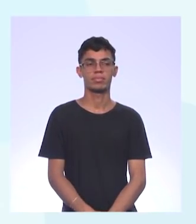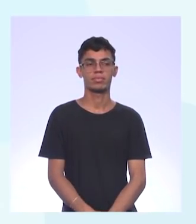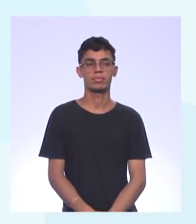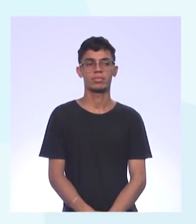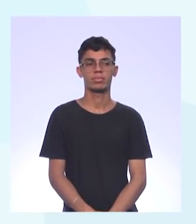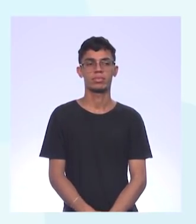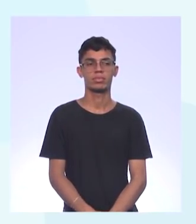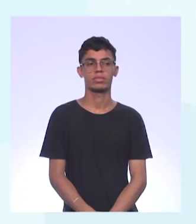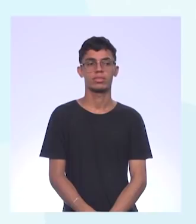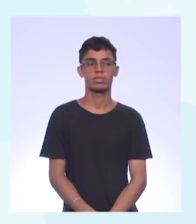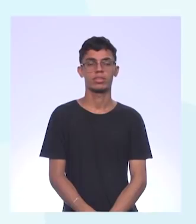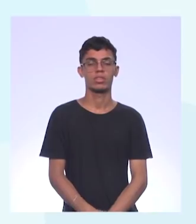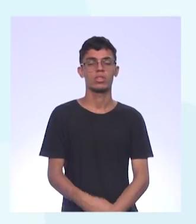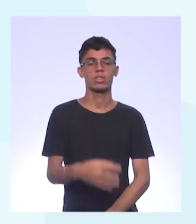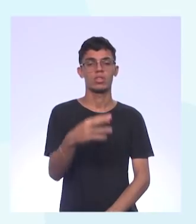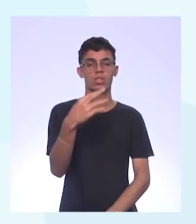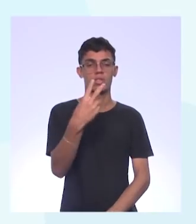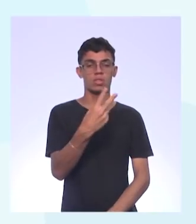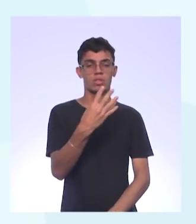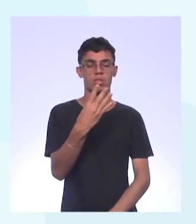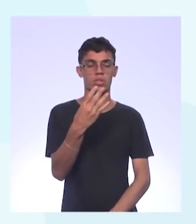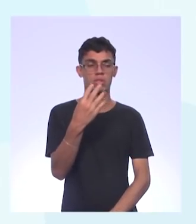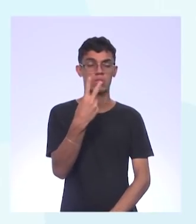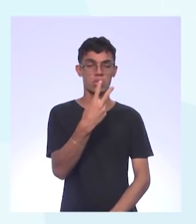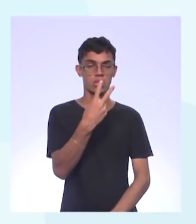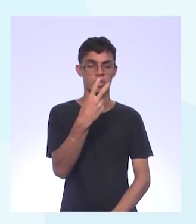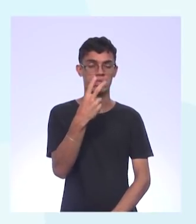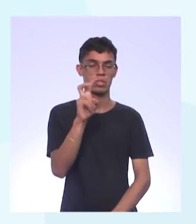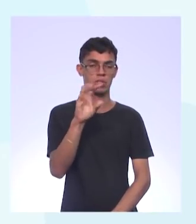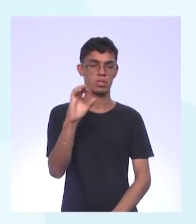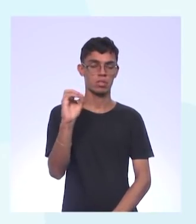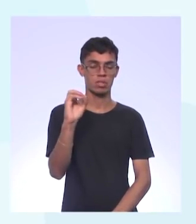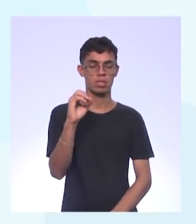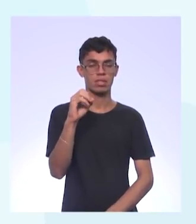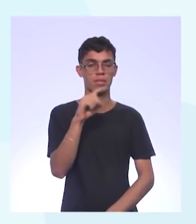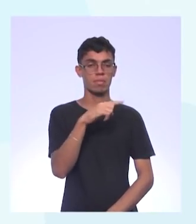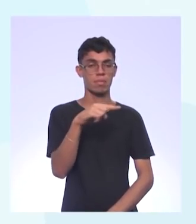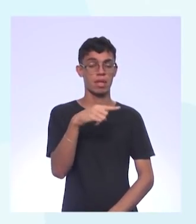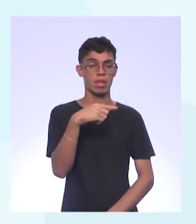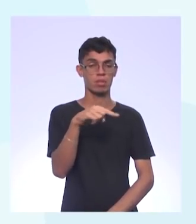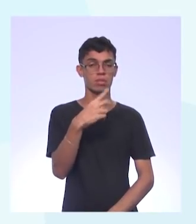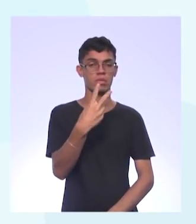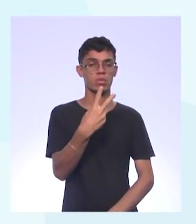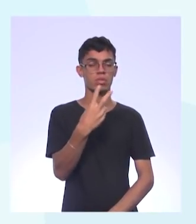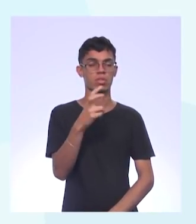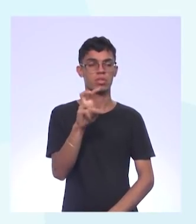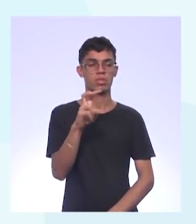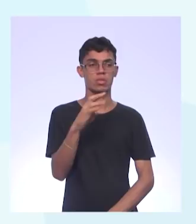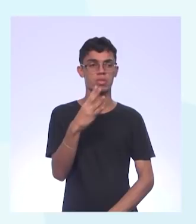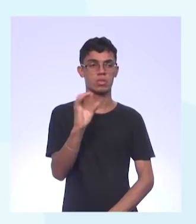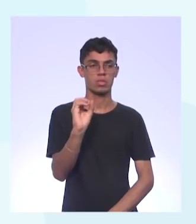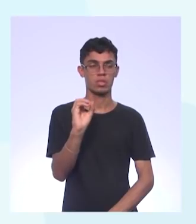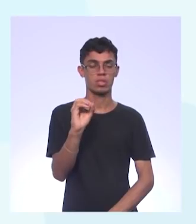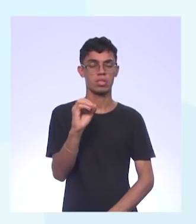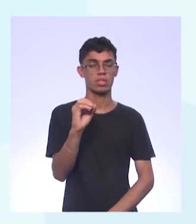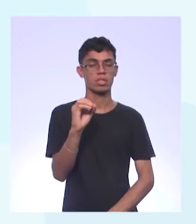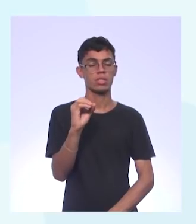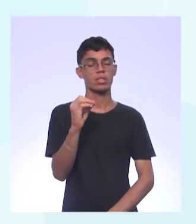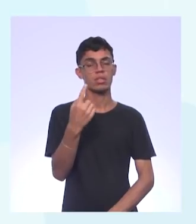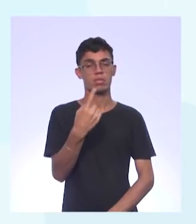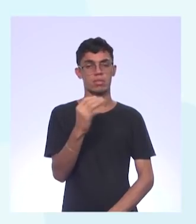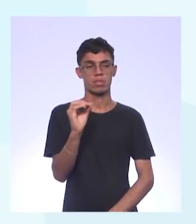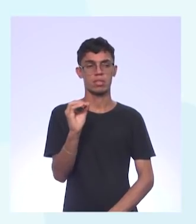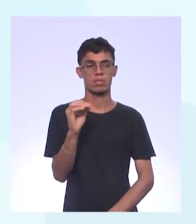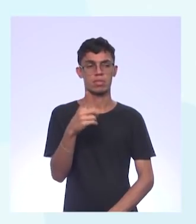24 então 250 - 240 sobram 10 tem número para baixar